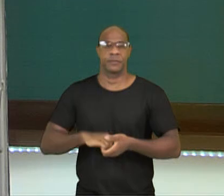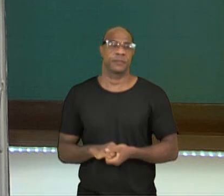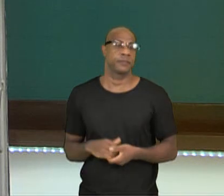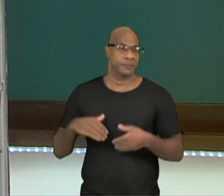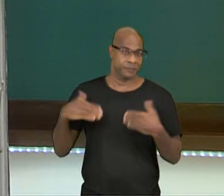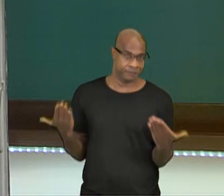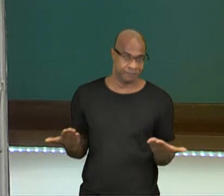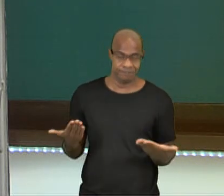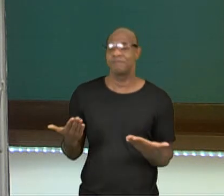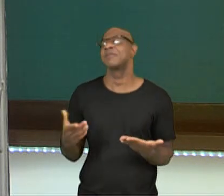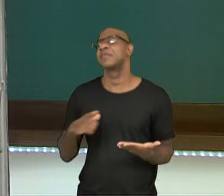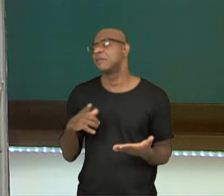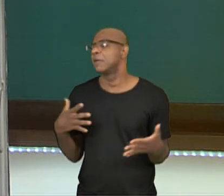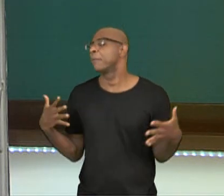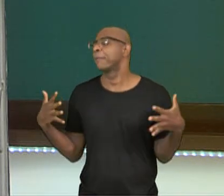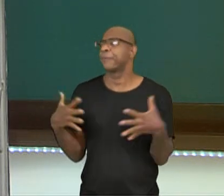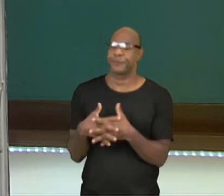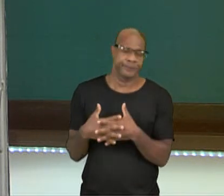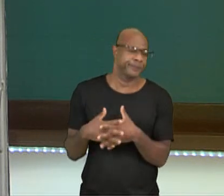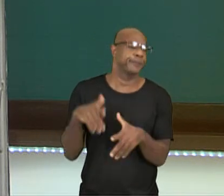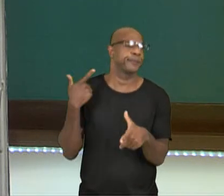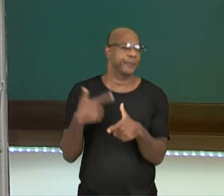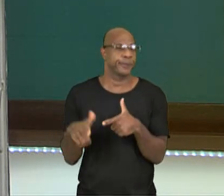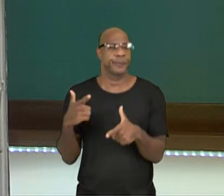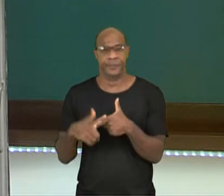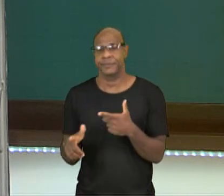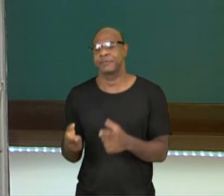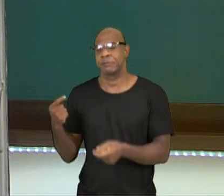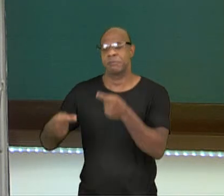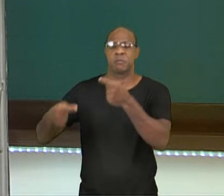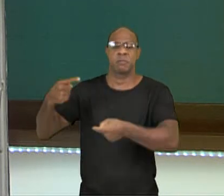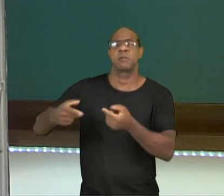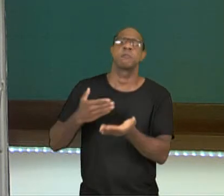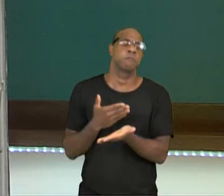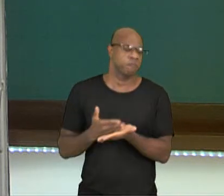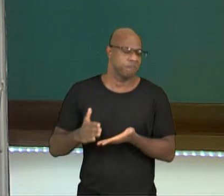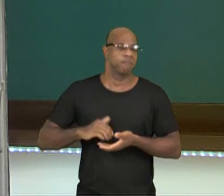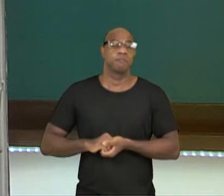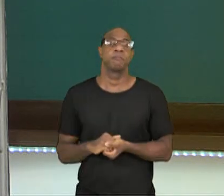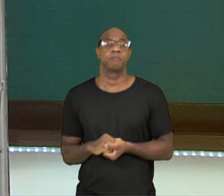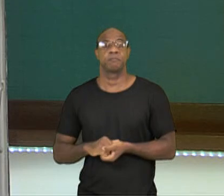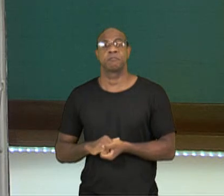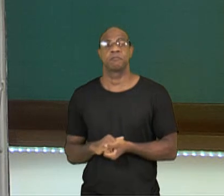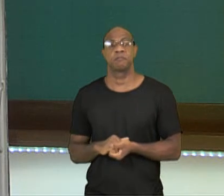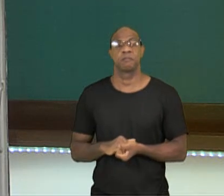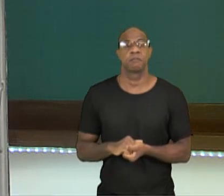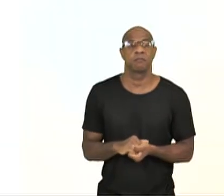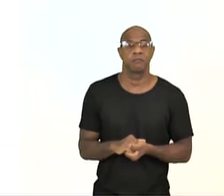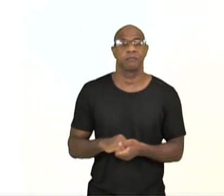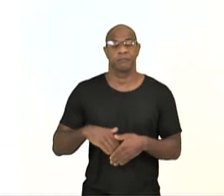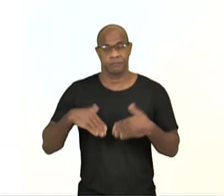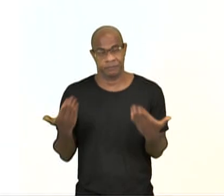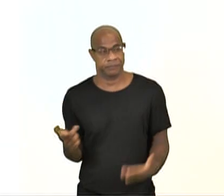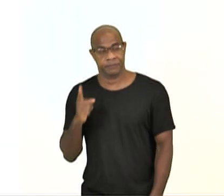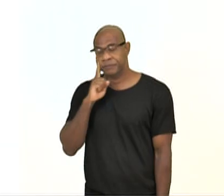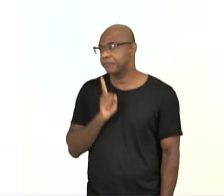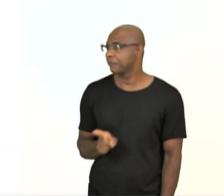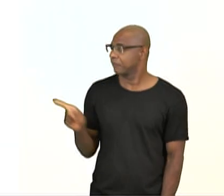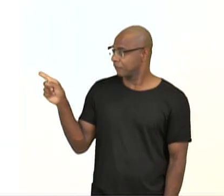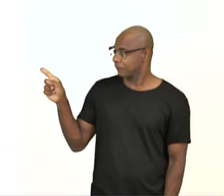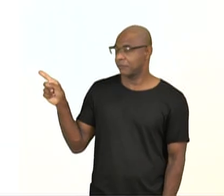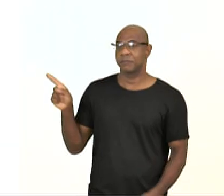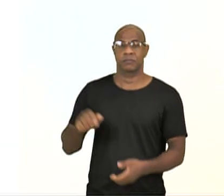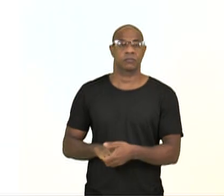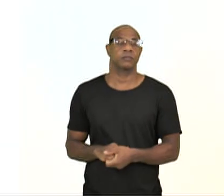aí que gerou descontentamento da população e iniciou aí uma série de conflitos. Então aqui, para a